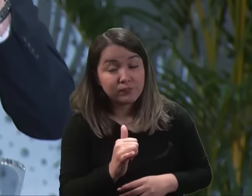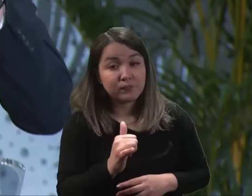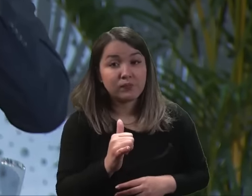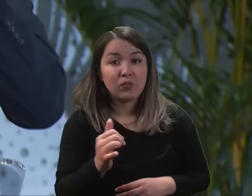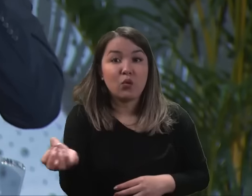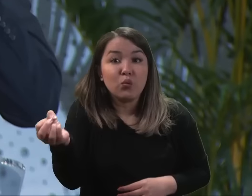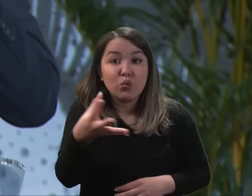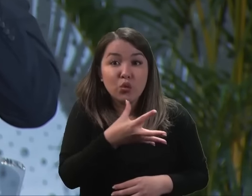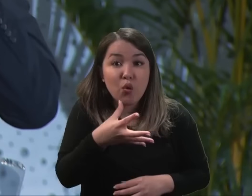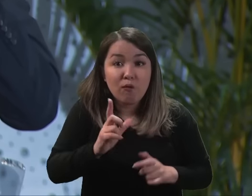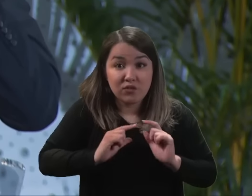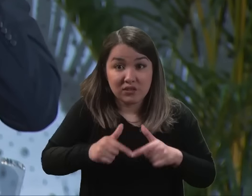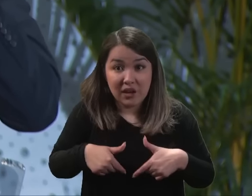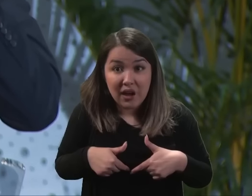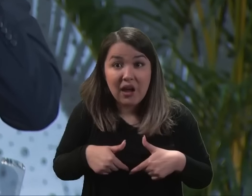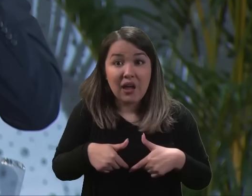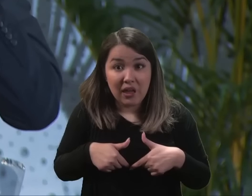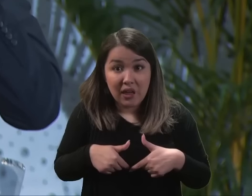nenhum dos murmuradores